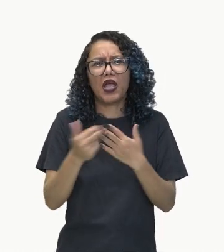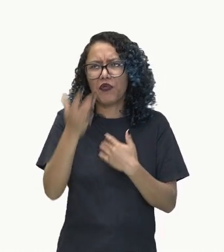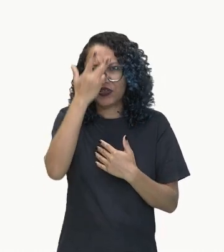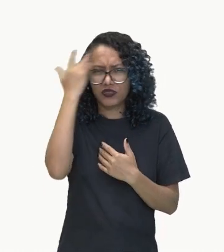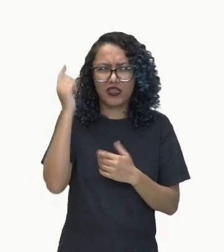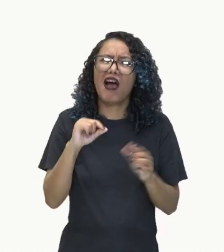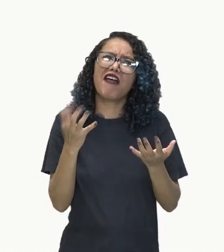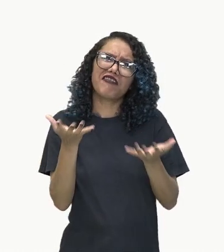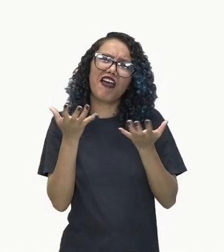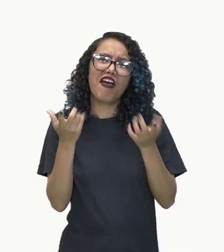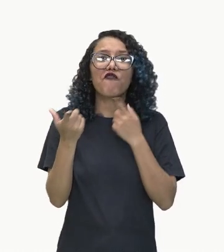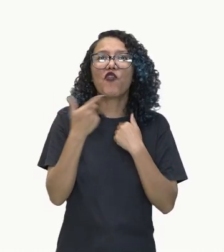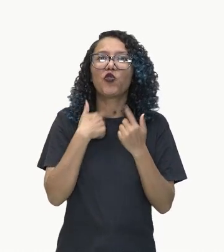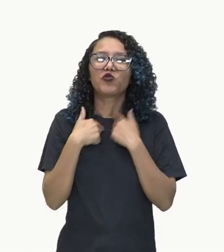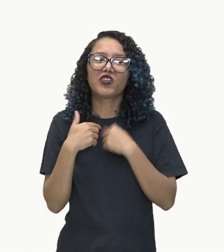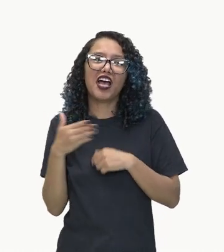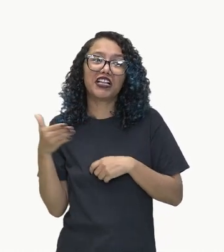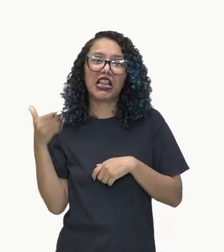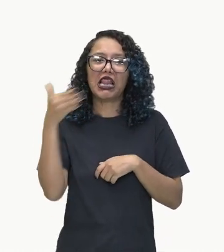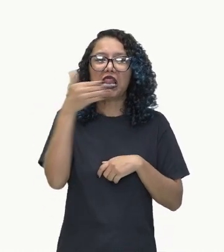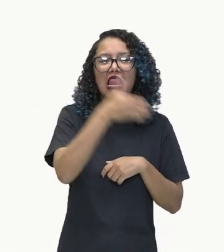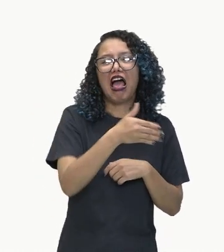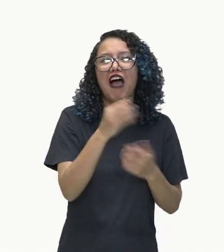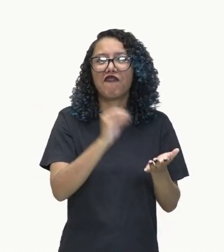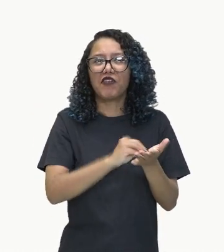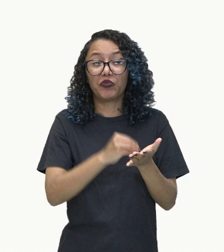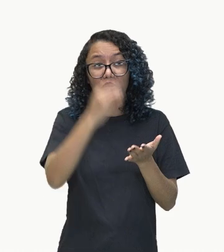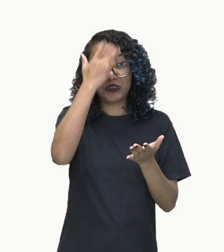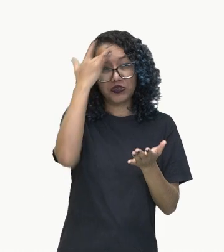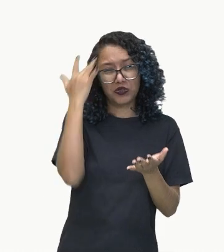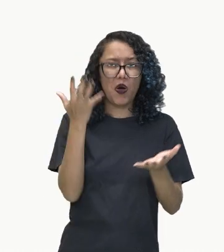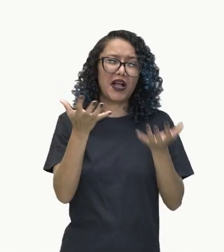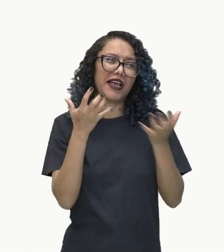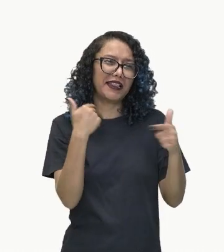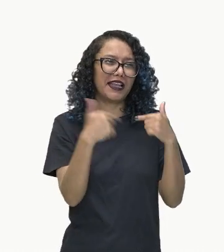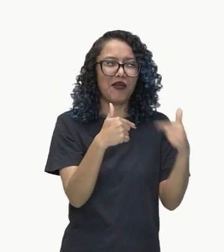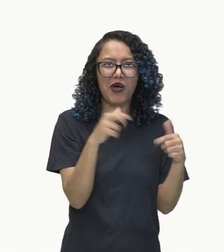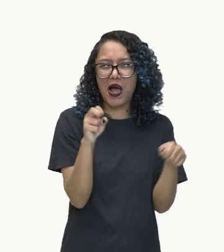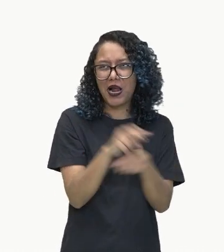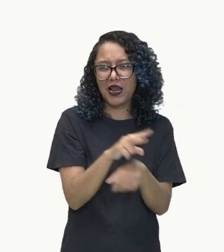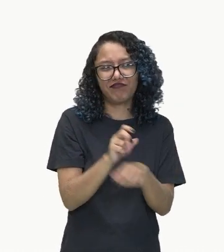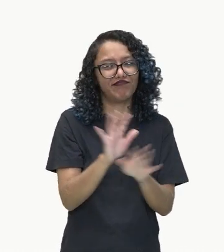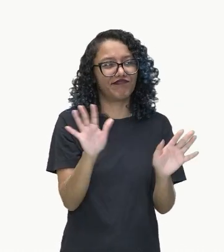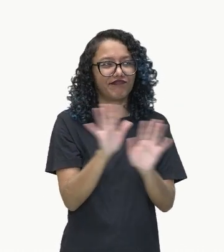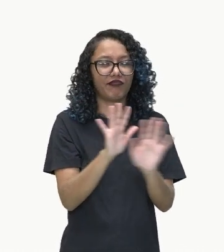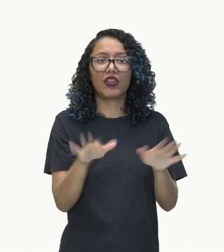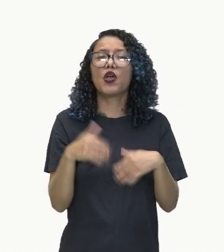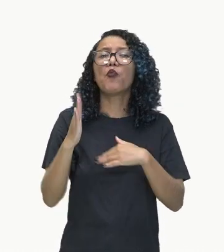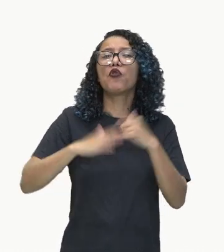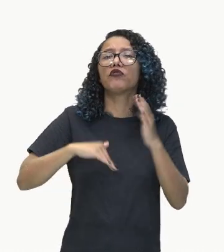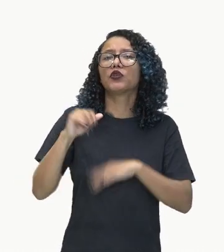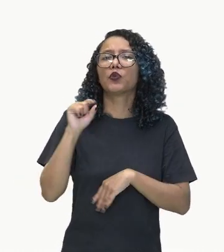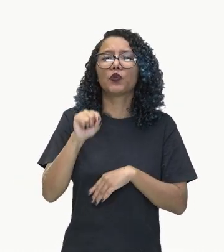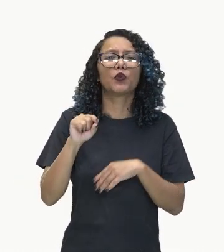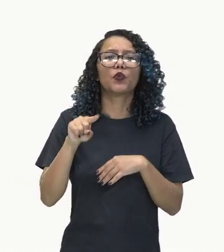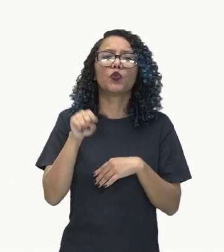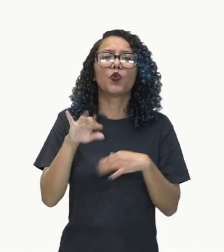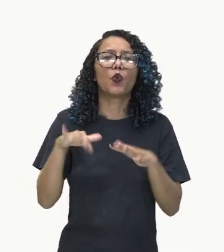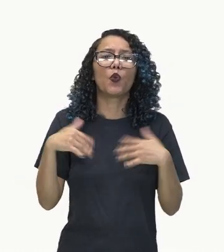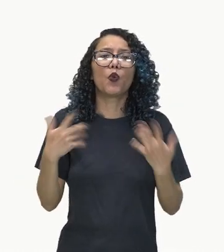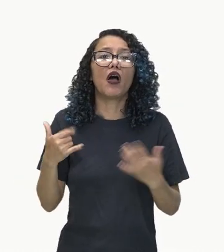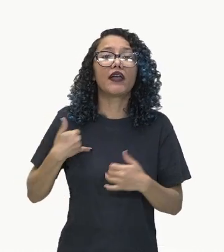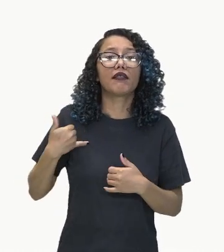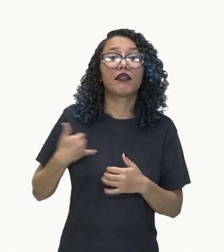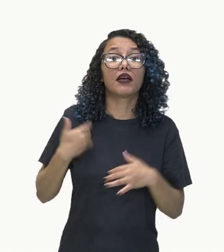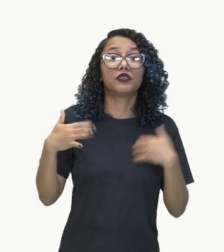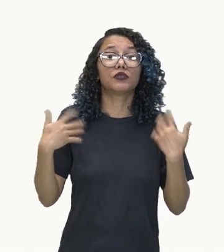para o Canadá porque lá está faltando gente, eu vou conseguir emprego lá. Não. Qual é a tua profissão? E quantos anos tu tem?